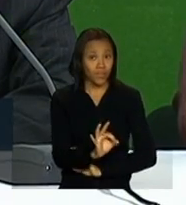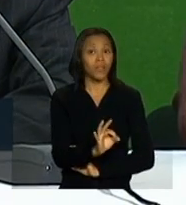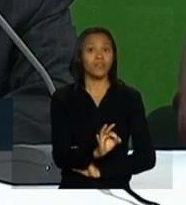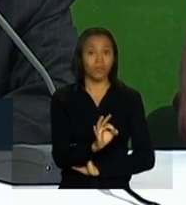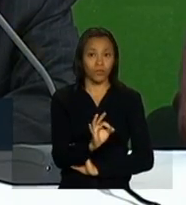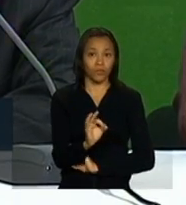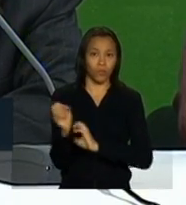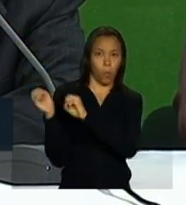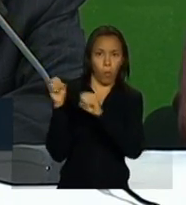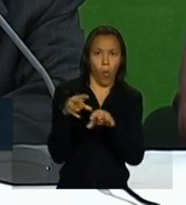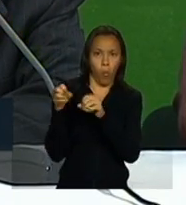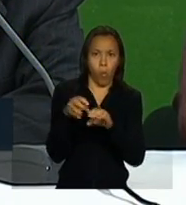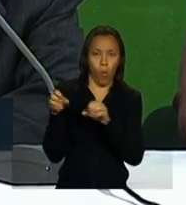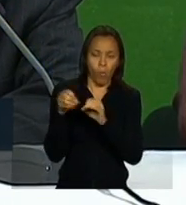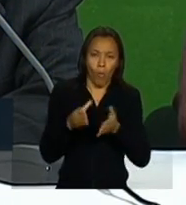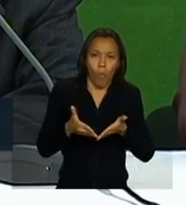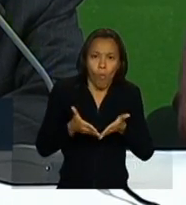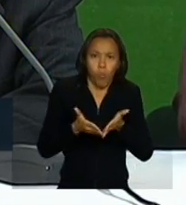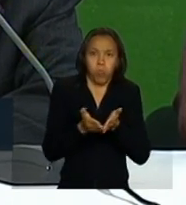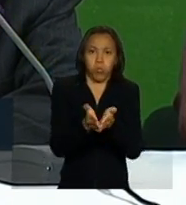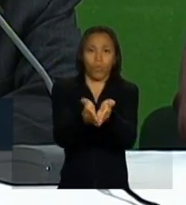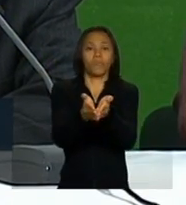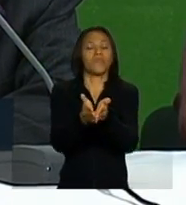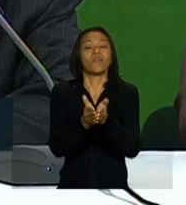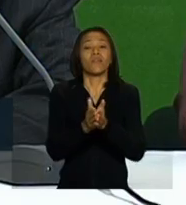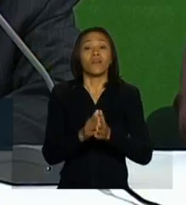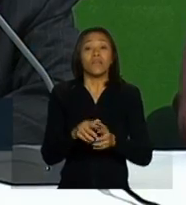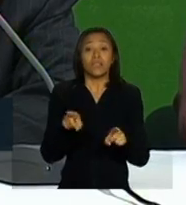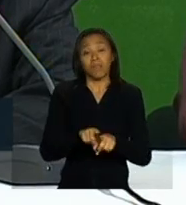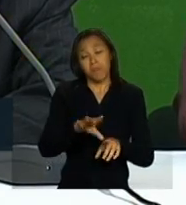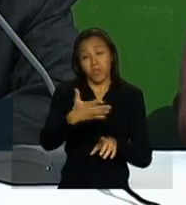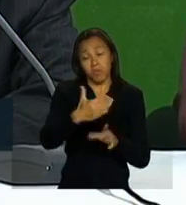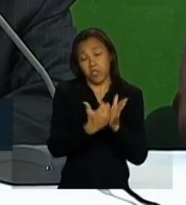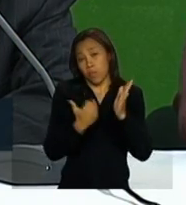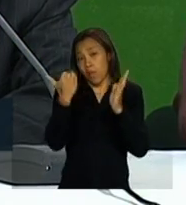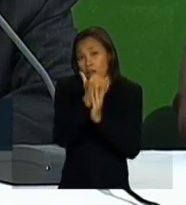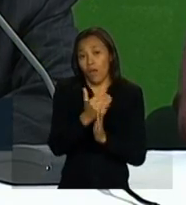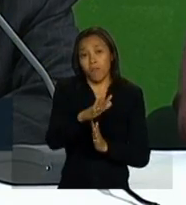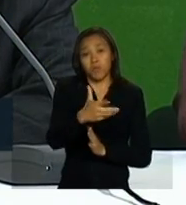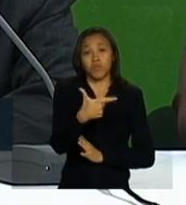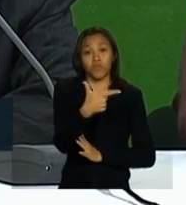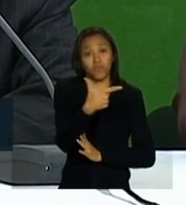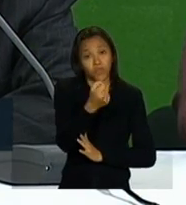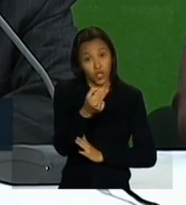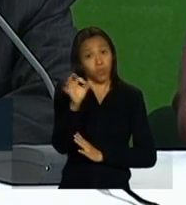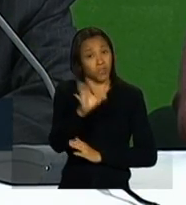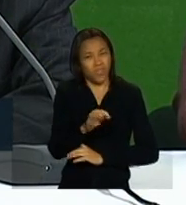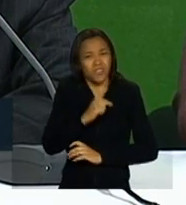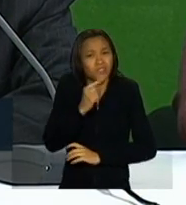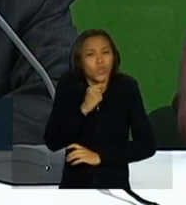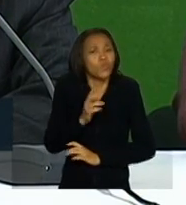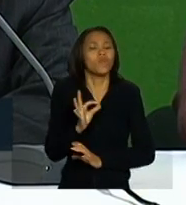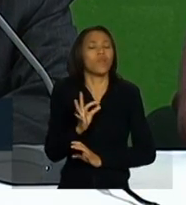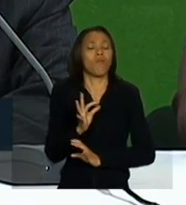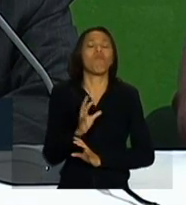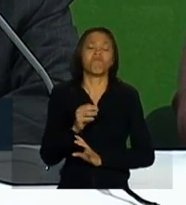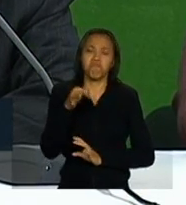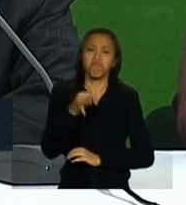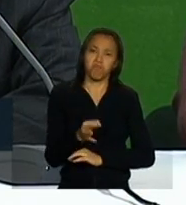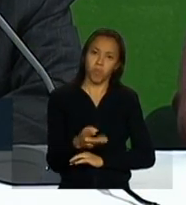não há a menor dúvida. Por exemplo, superar a 20%, sem dúvida nenhuma. Quando nós falamos, por exemplo,